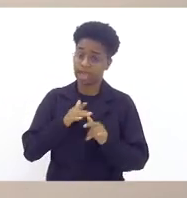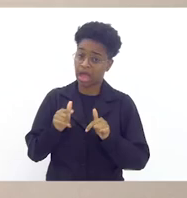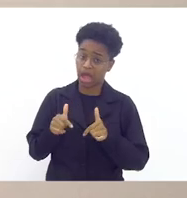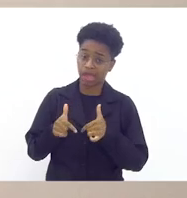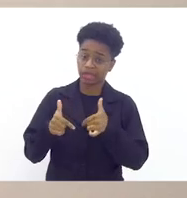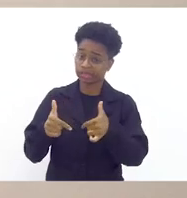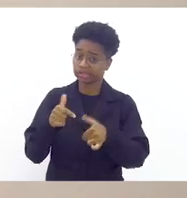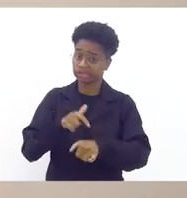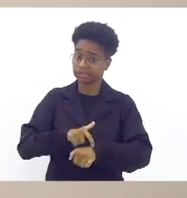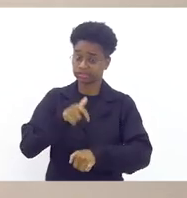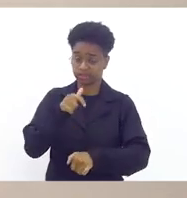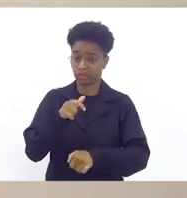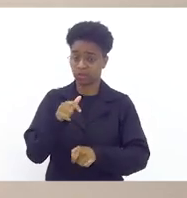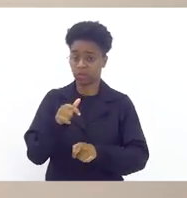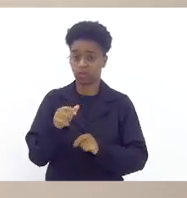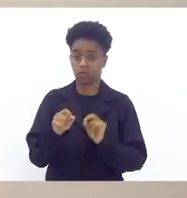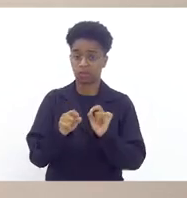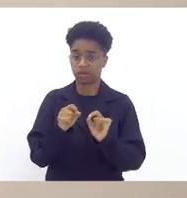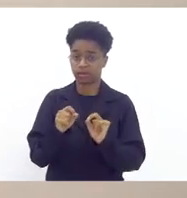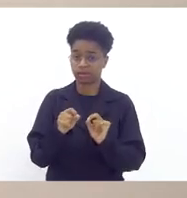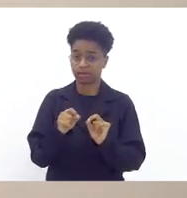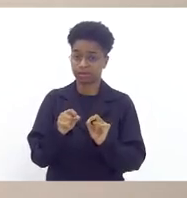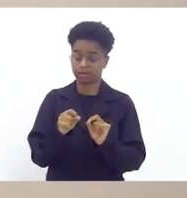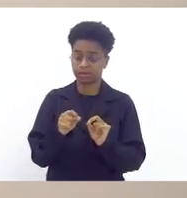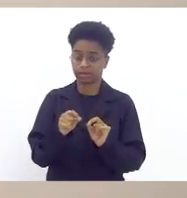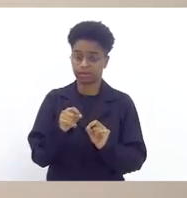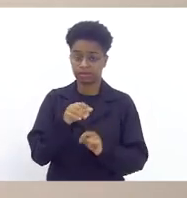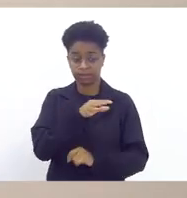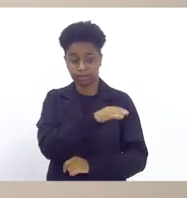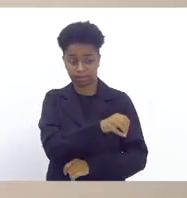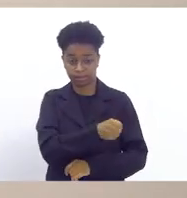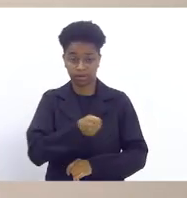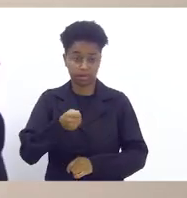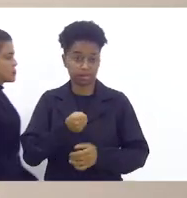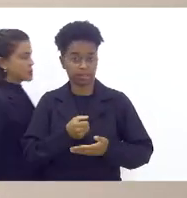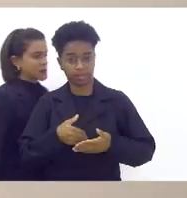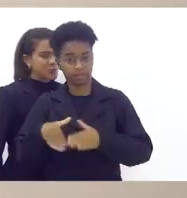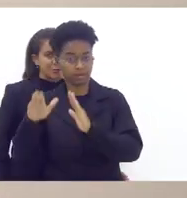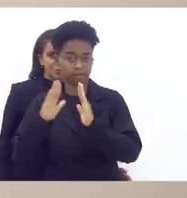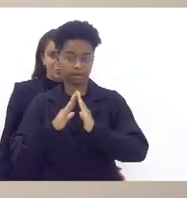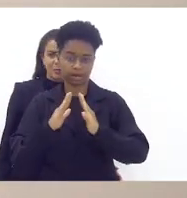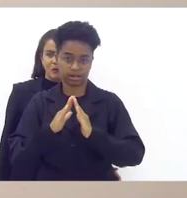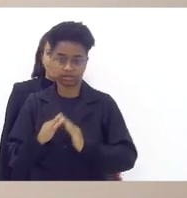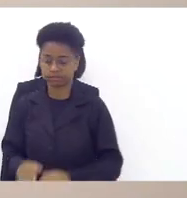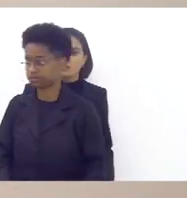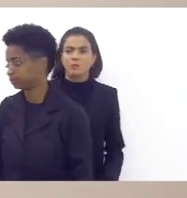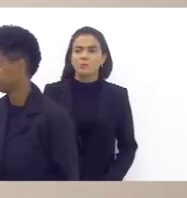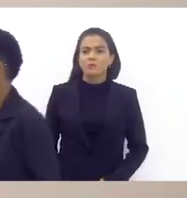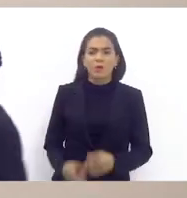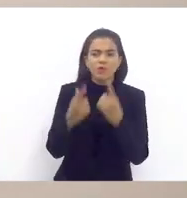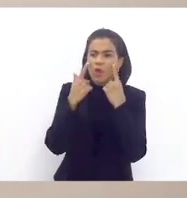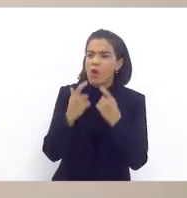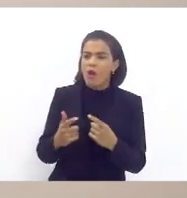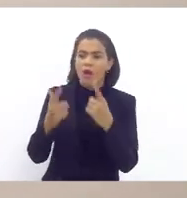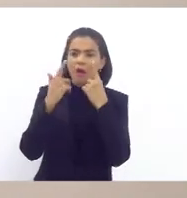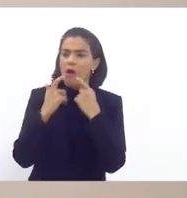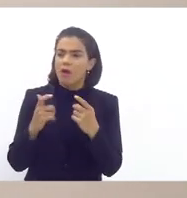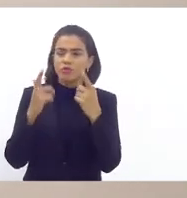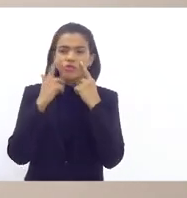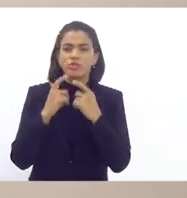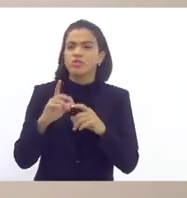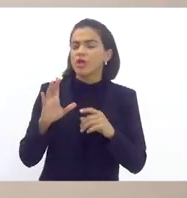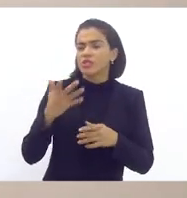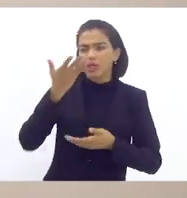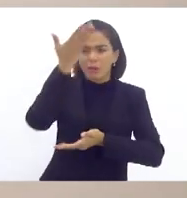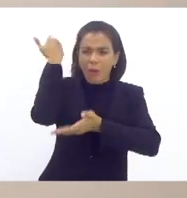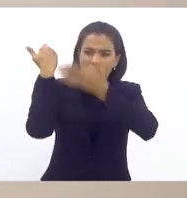nesse momento foi, a princípio, pegar a Ana Beatriz e levá-la para casa, porque ela chorava muito. Já tinha tirado tudo da